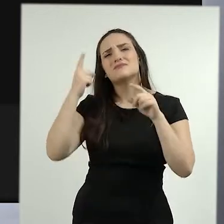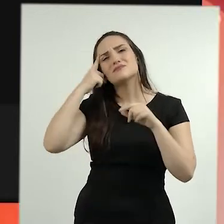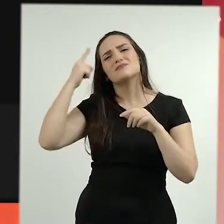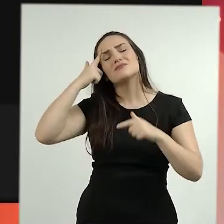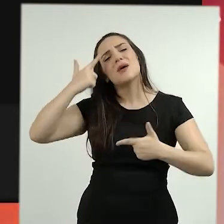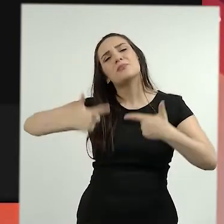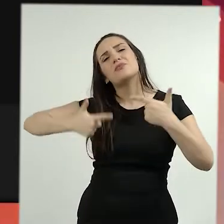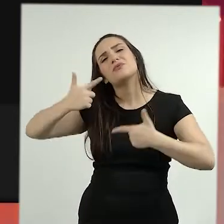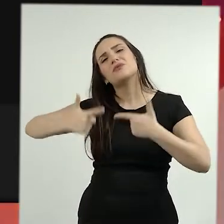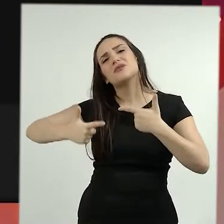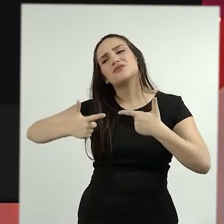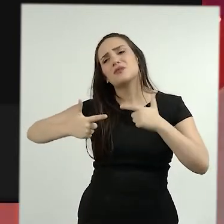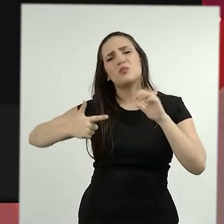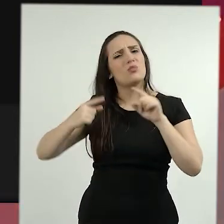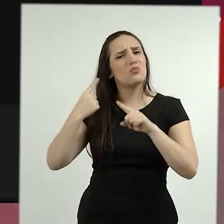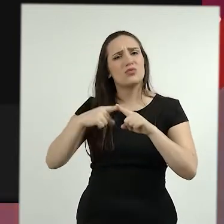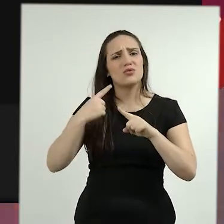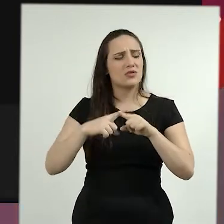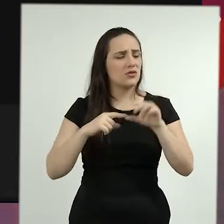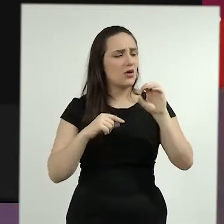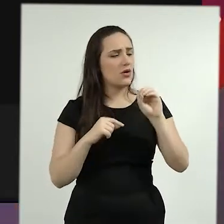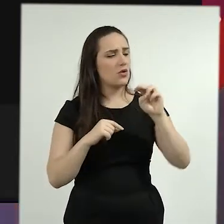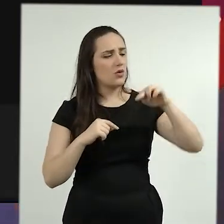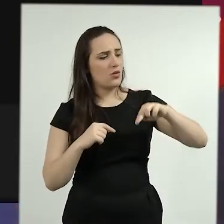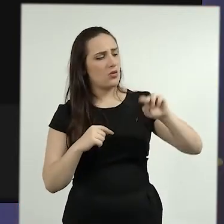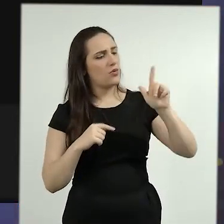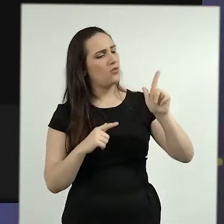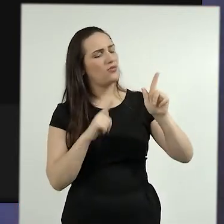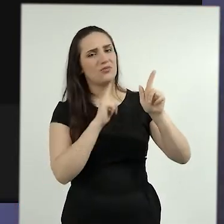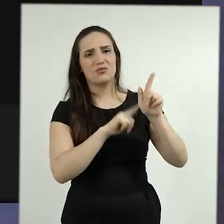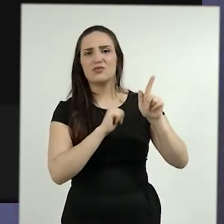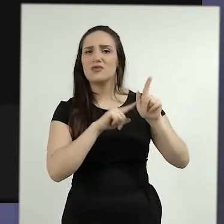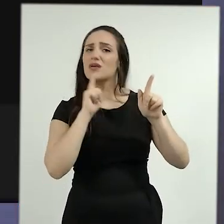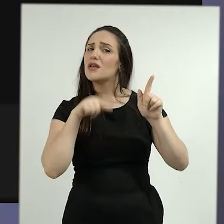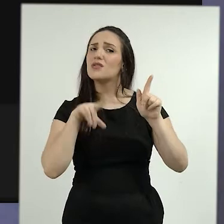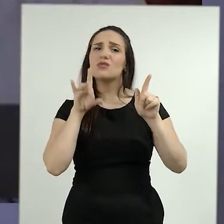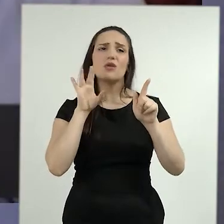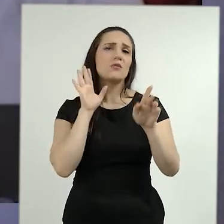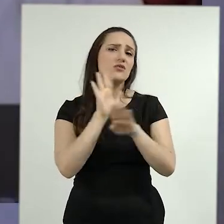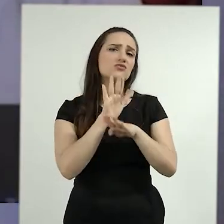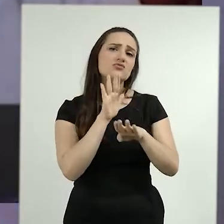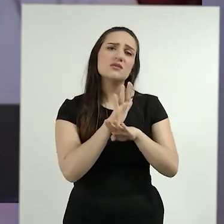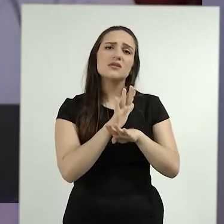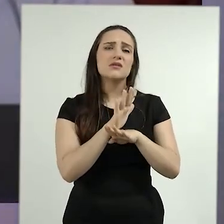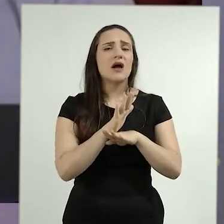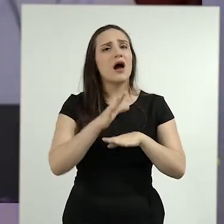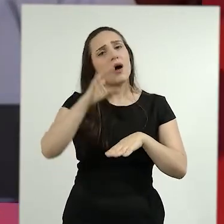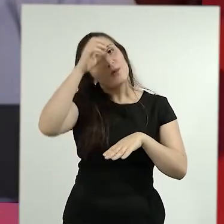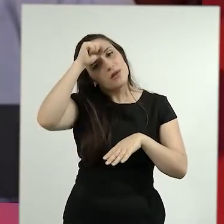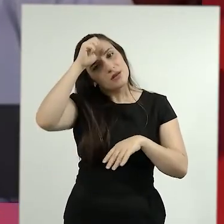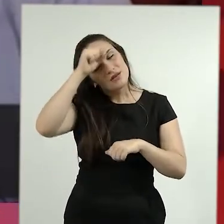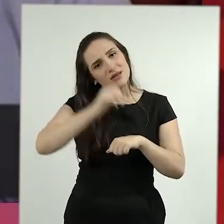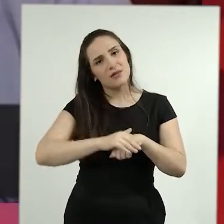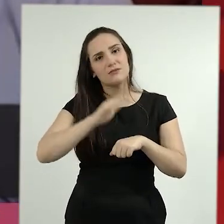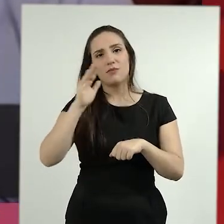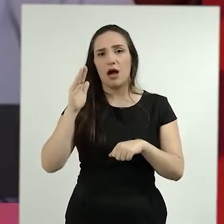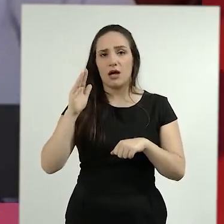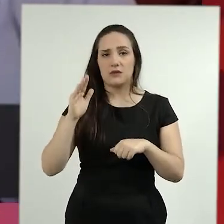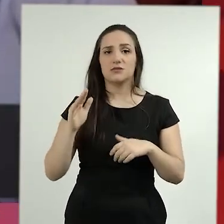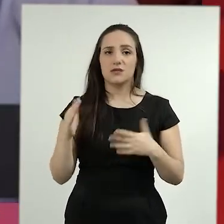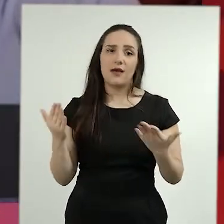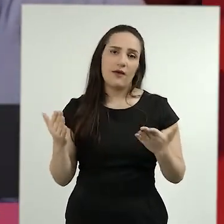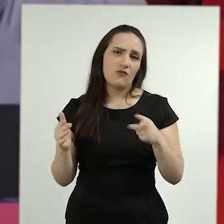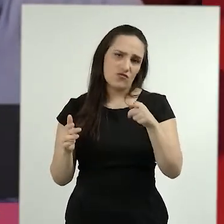politização de algo que vem para agregar, né, trazer mais conhecimento, levar, de